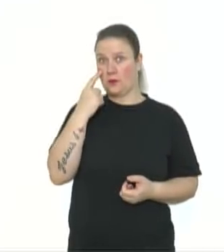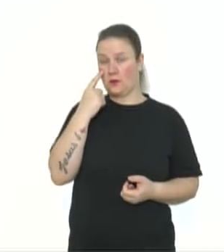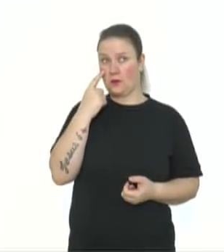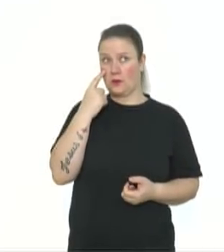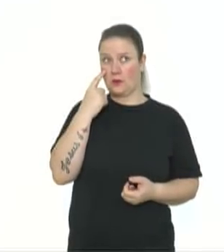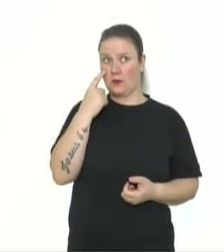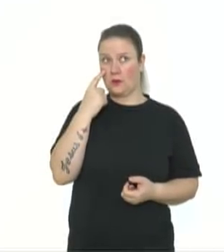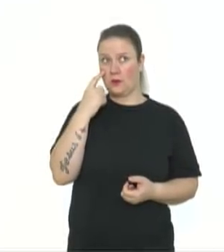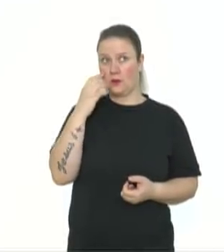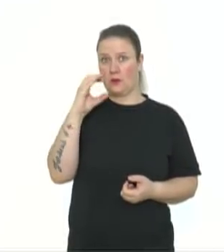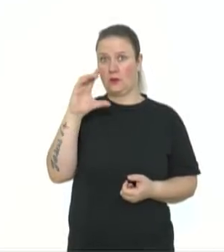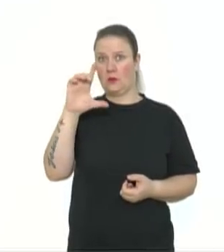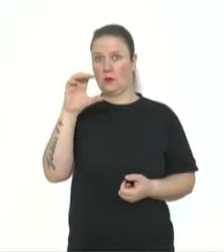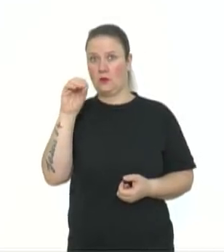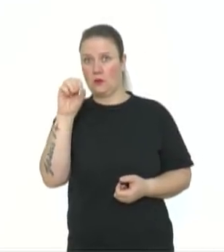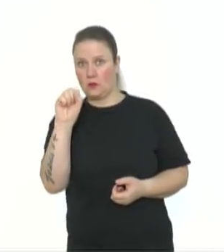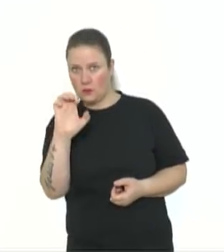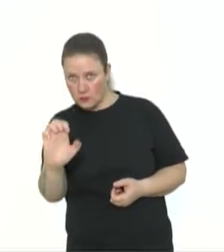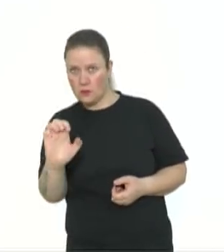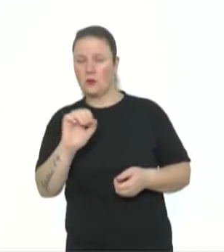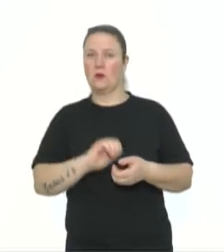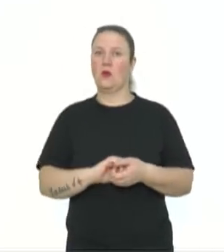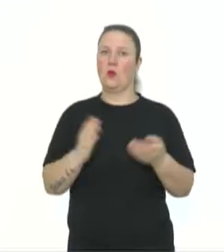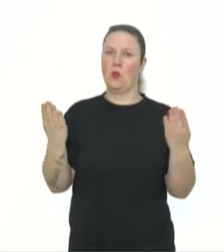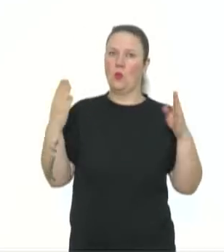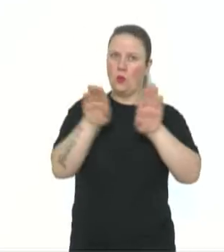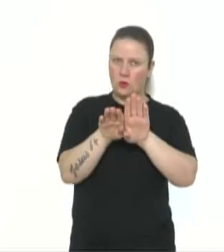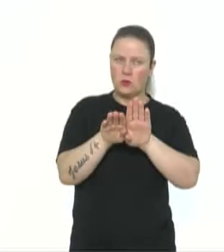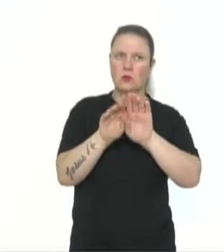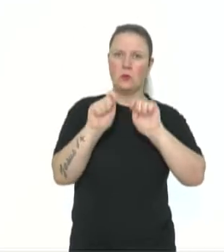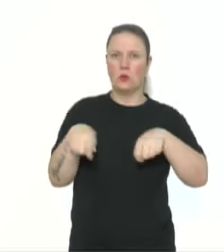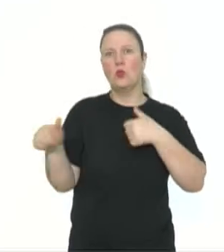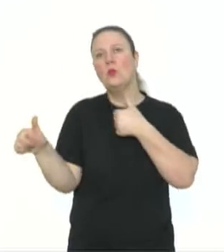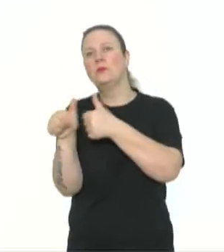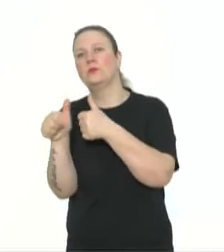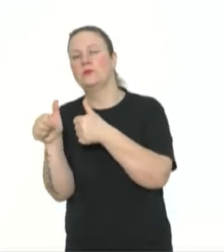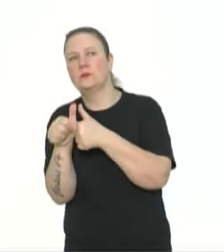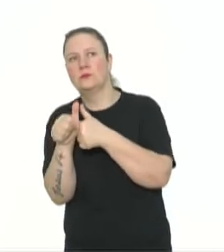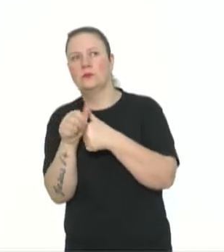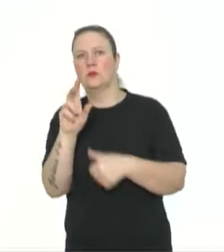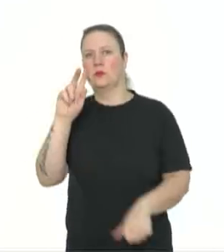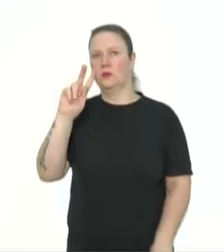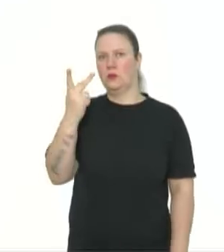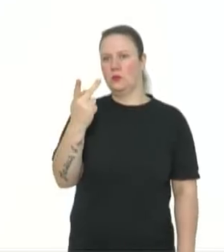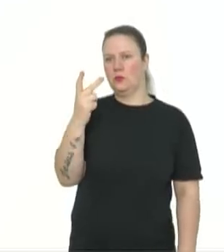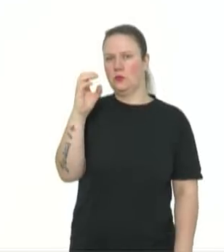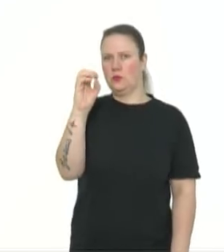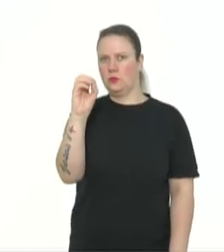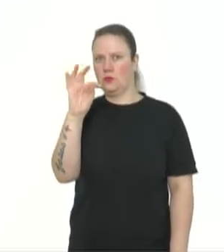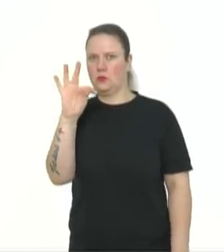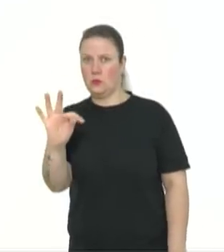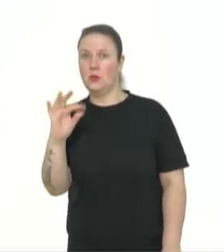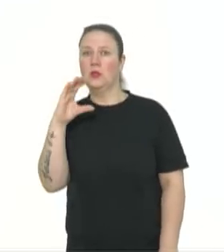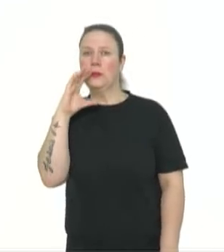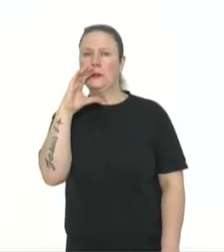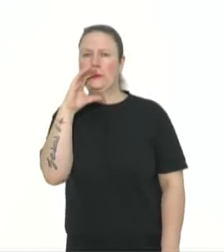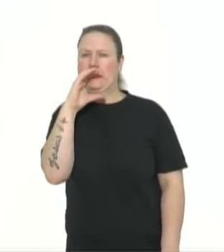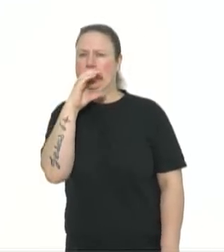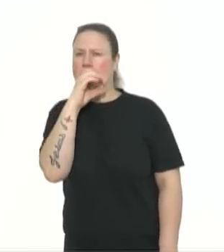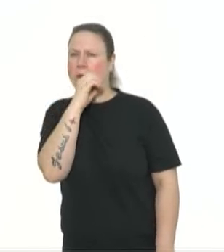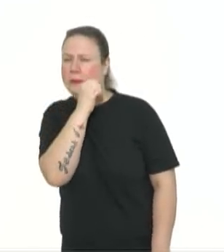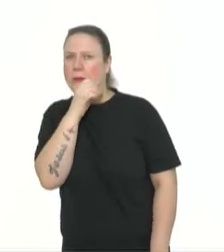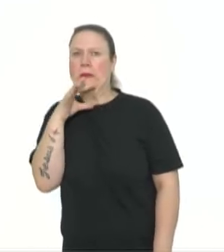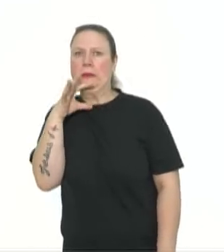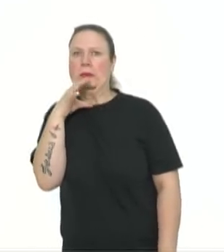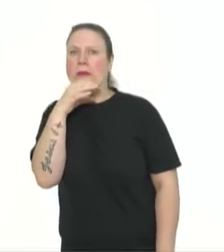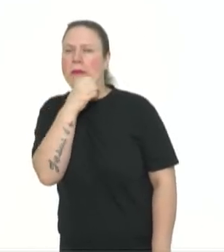novamente. O close pode ser fechar ou perto. O hot, quente ou uma